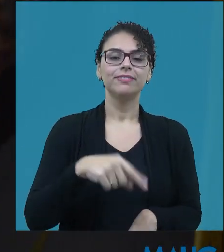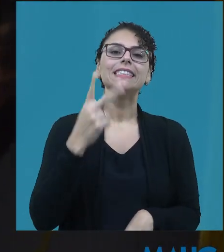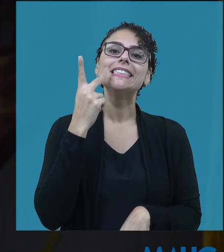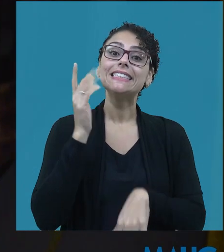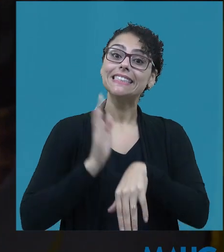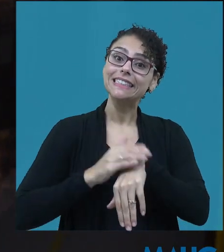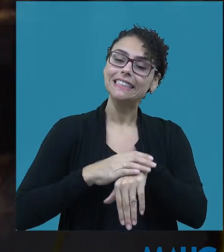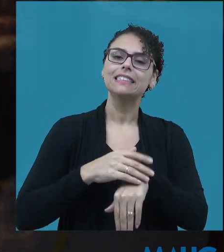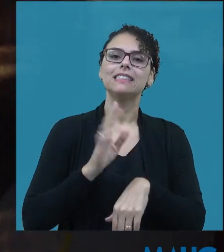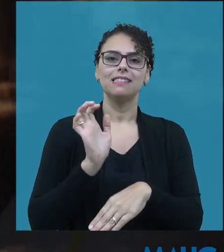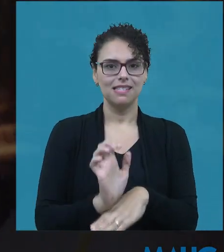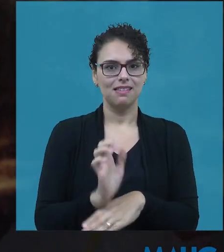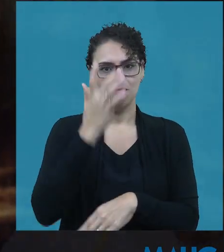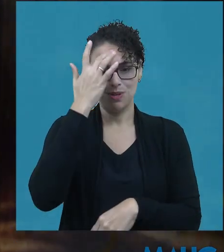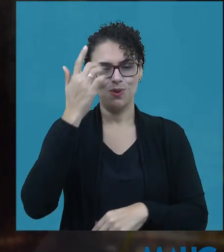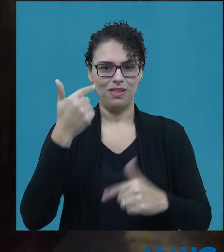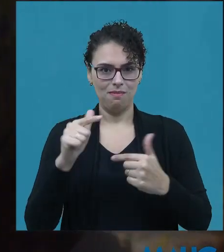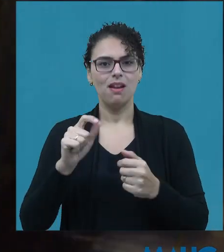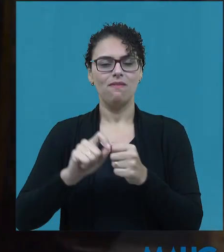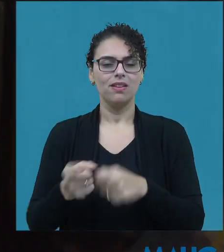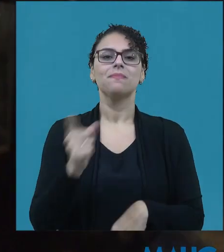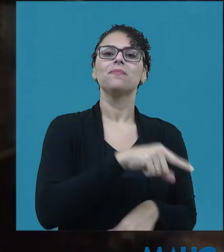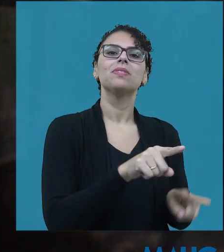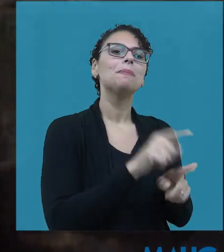gravura, na arte cearense e